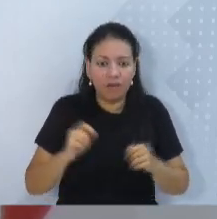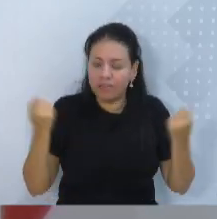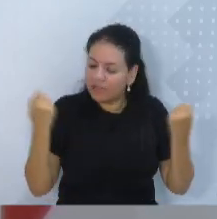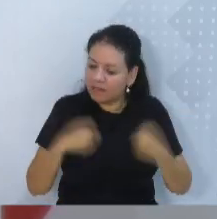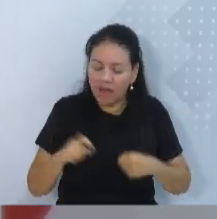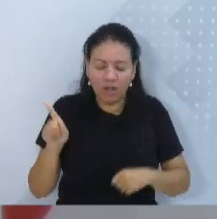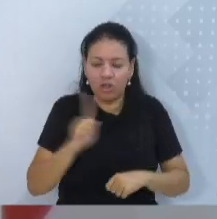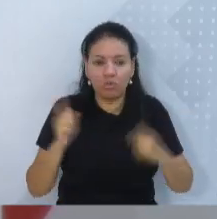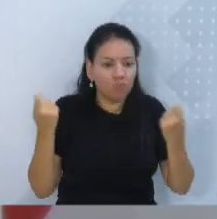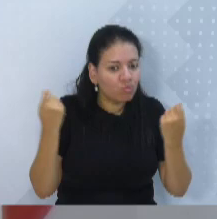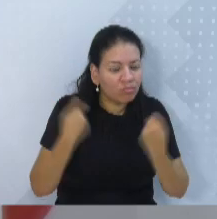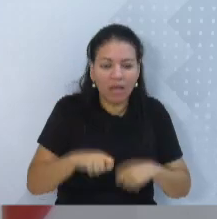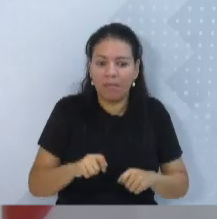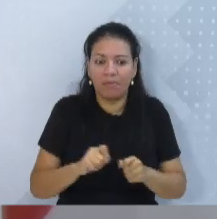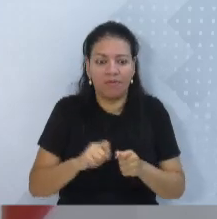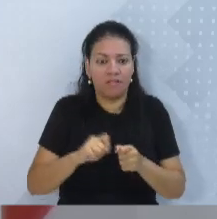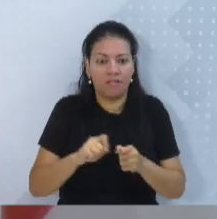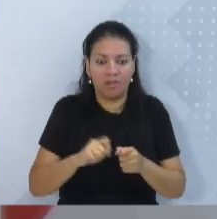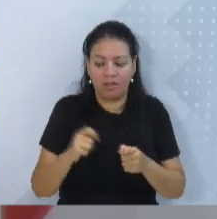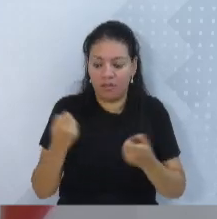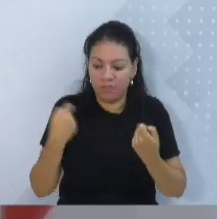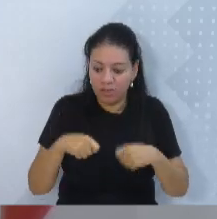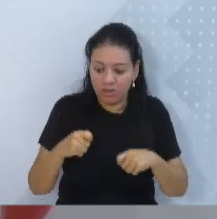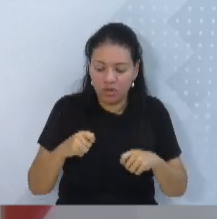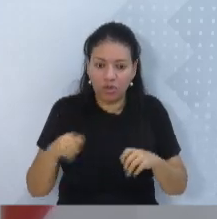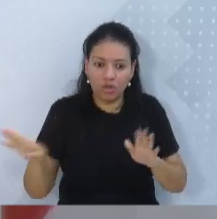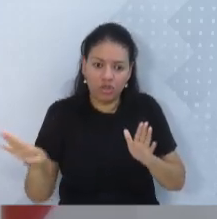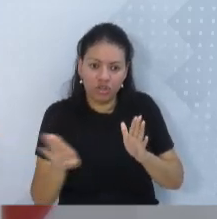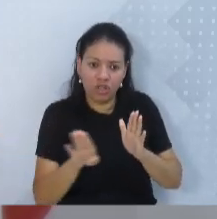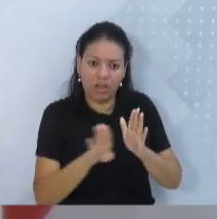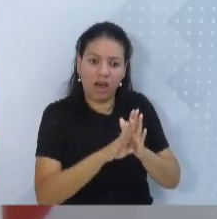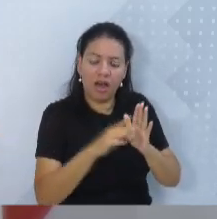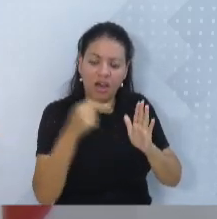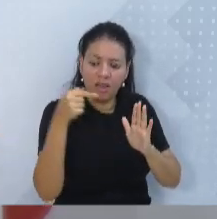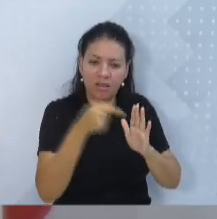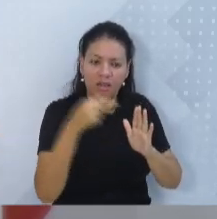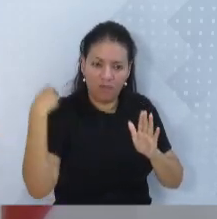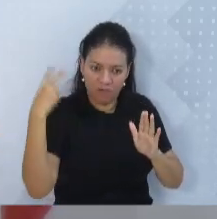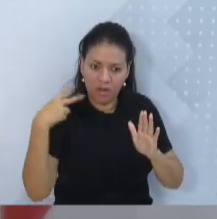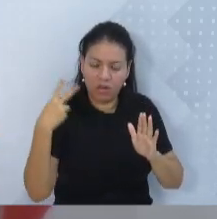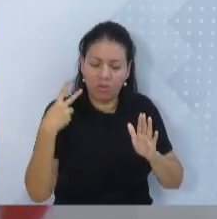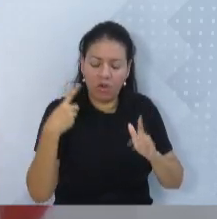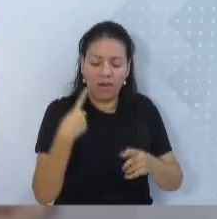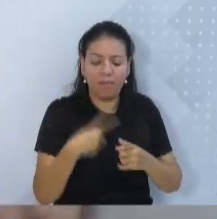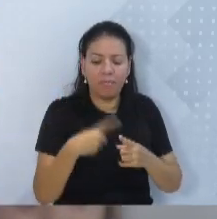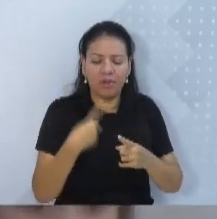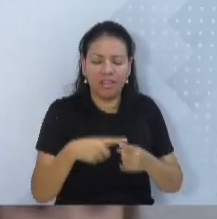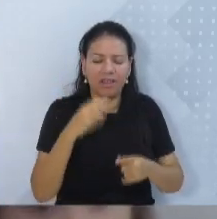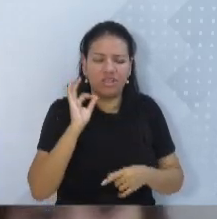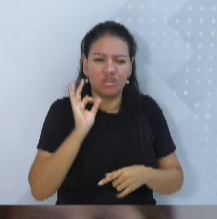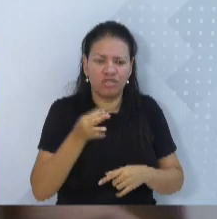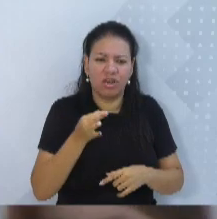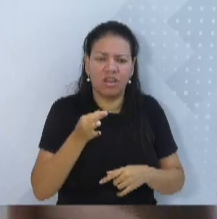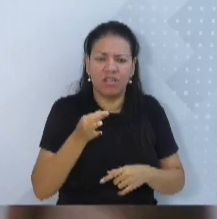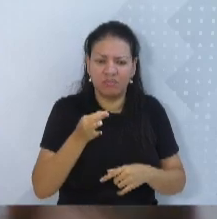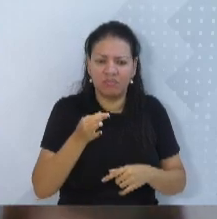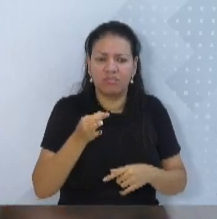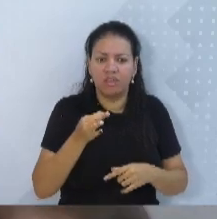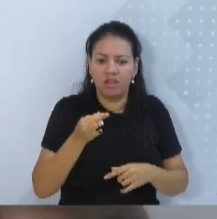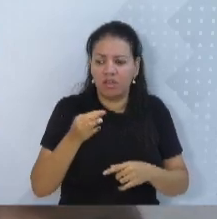porque se a gente precisou bater a porta dos seus gabinetes é porque nós já percorremos Um